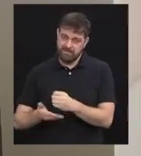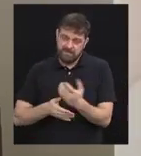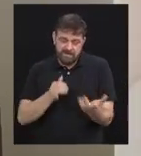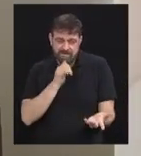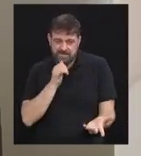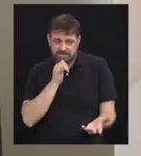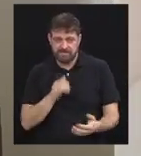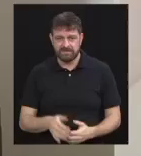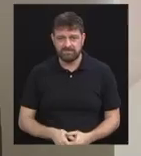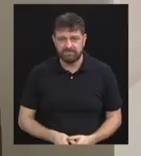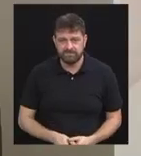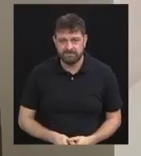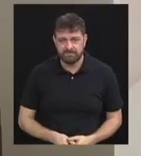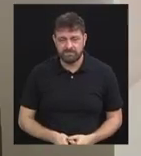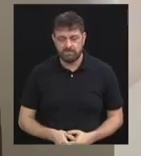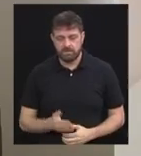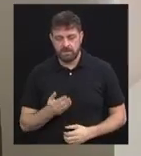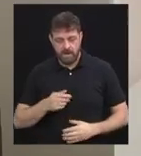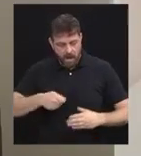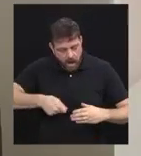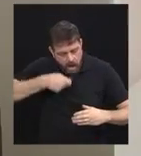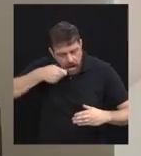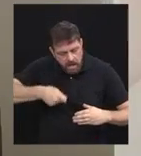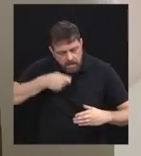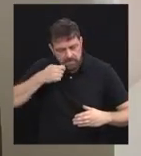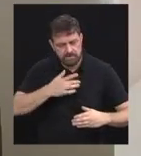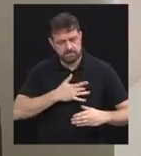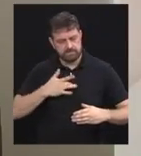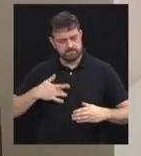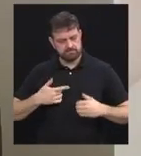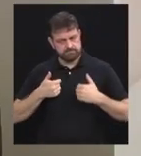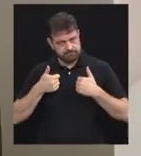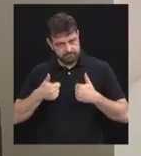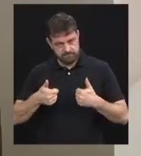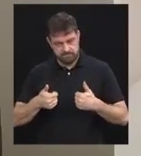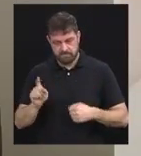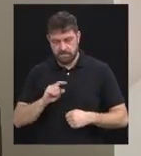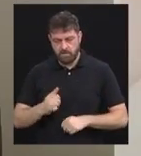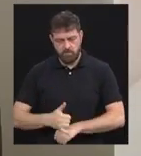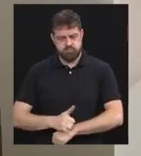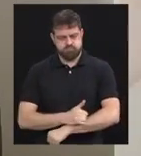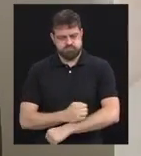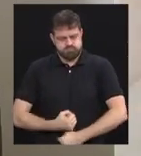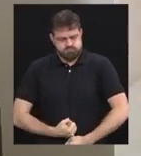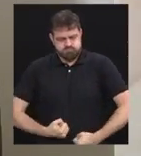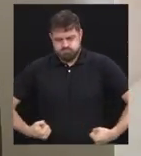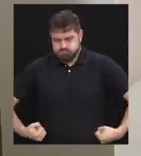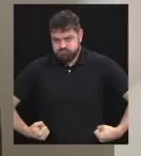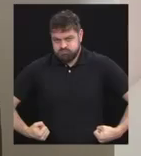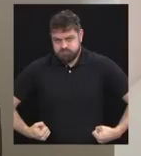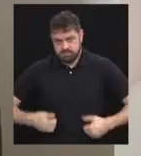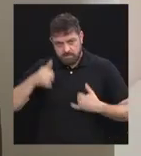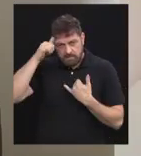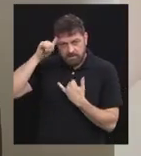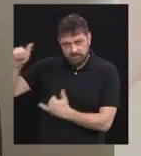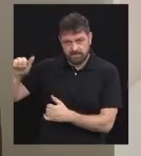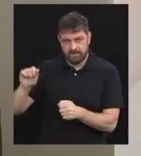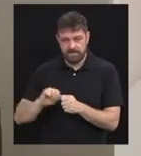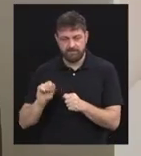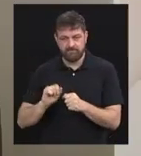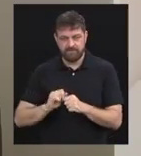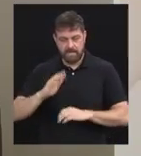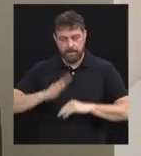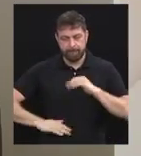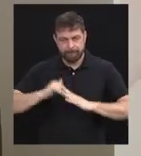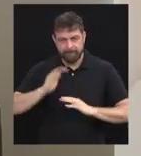Por exemplo, uma dieta saudável, não ganhar peso, né? Manter uma